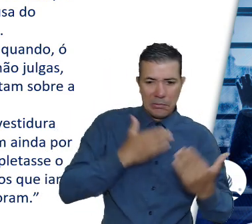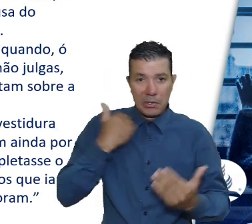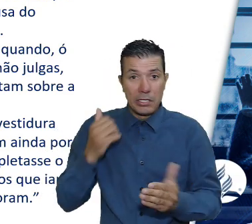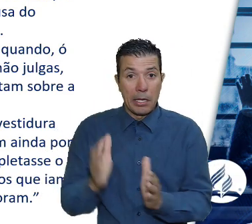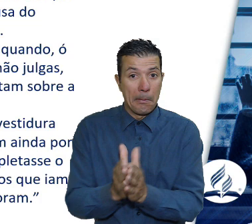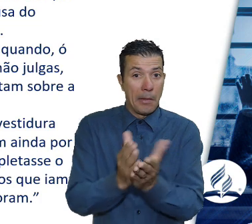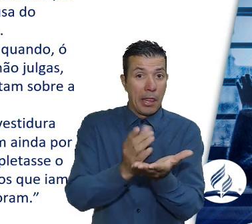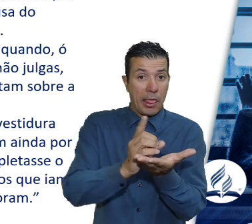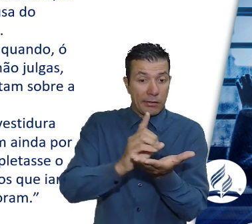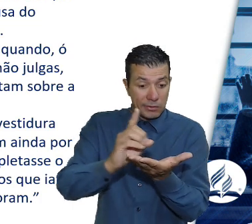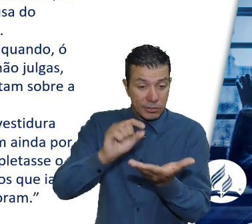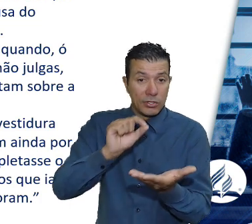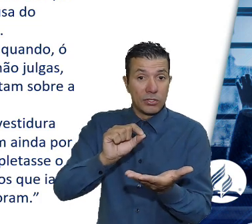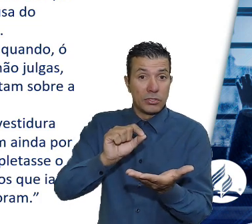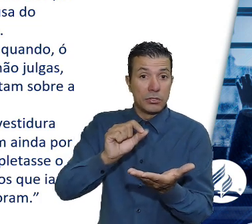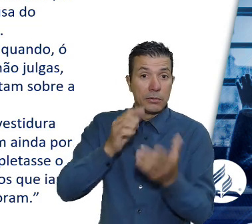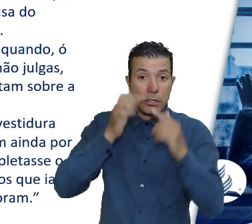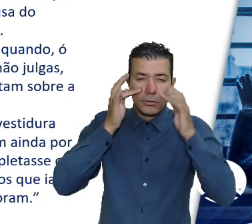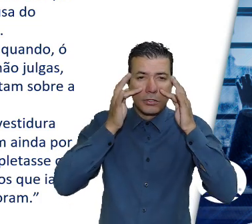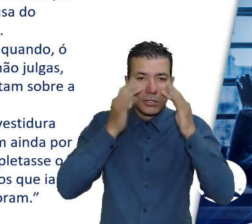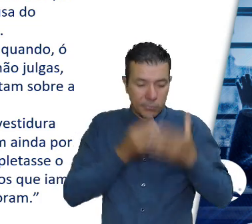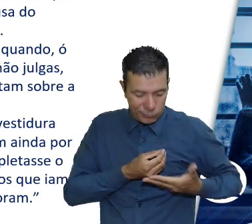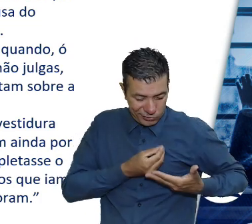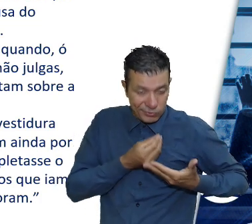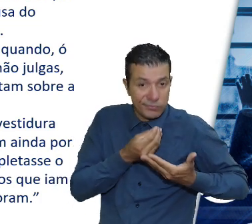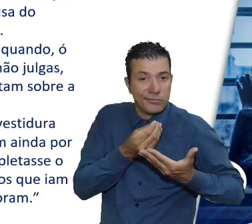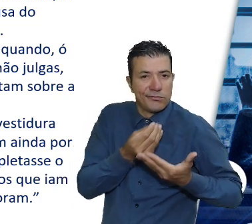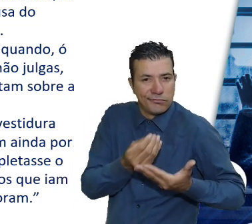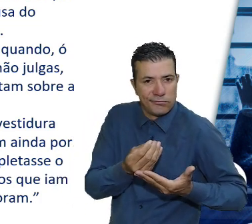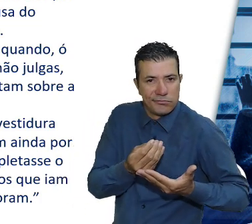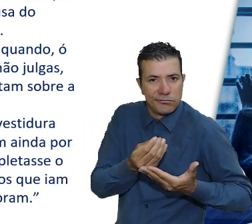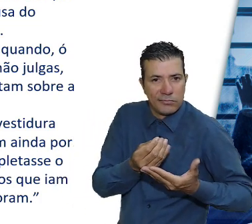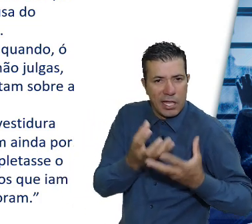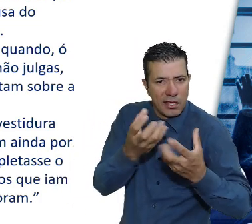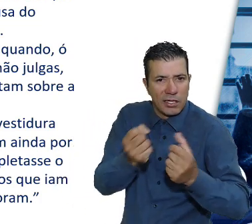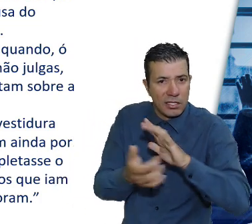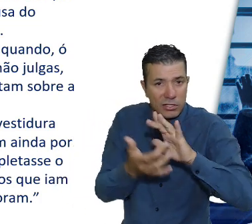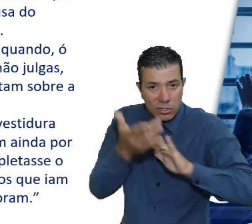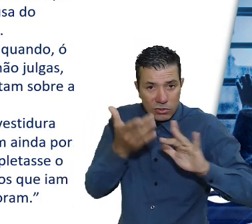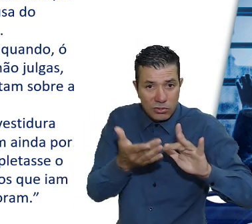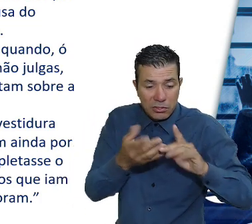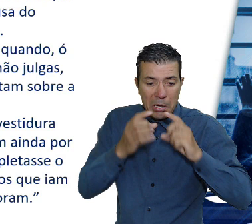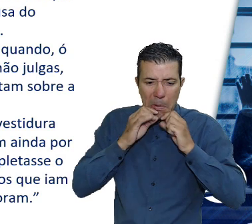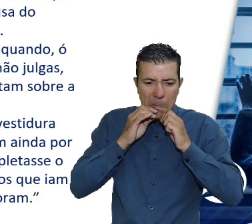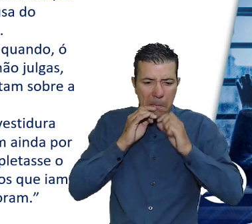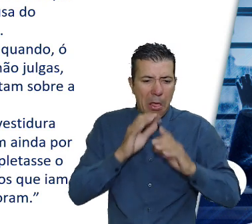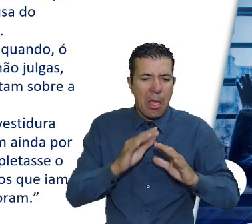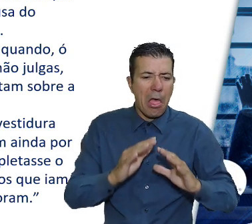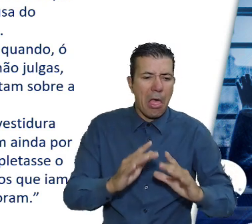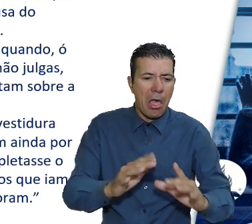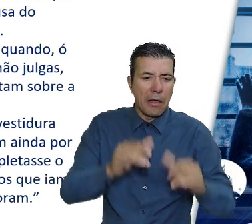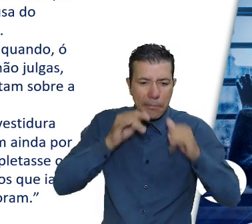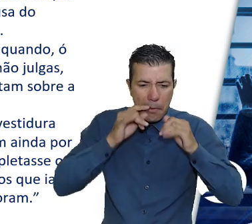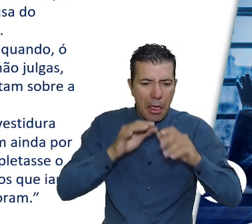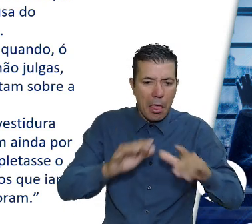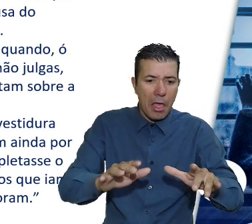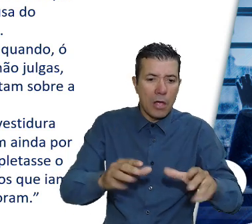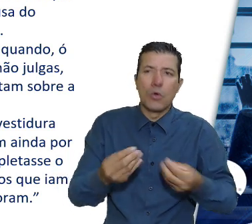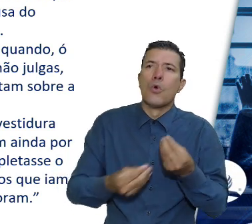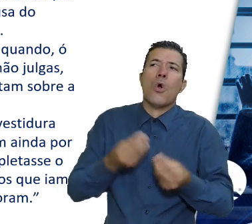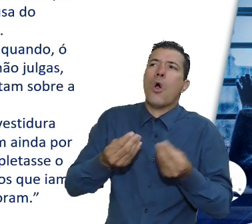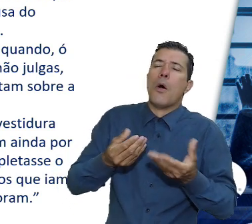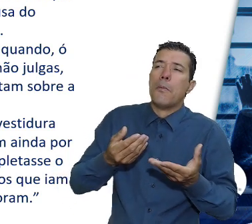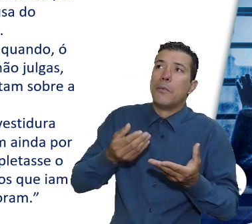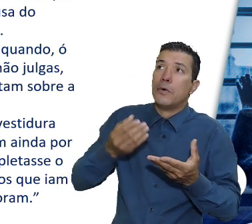palavra de Deus e por causa do testemunho que sustentavam. Clamaram em grande voz, dizendo: até quando, ó soberano